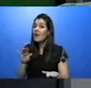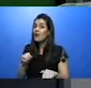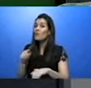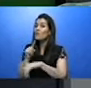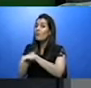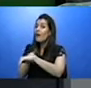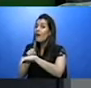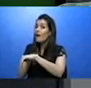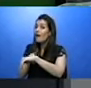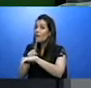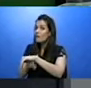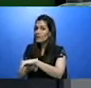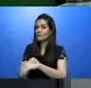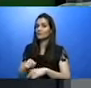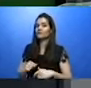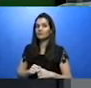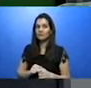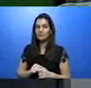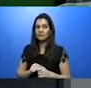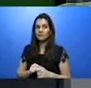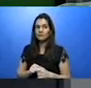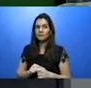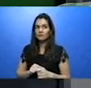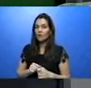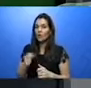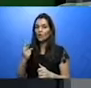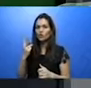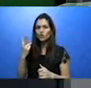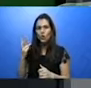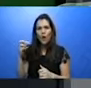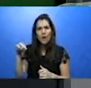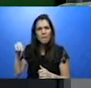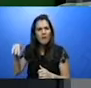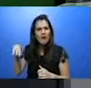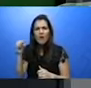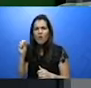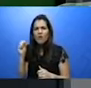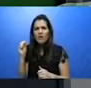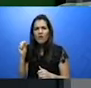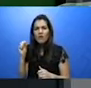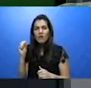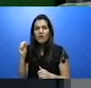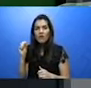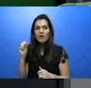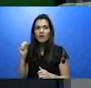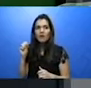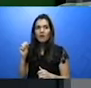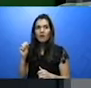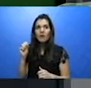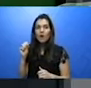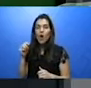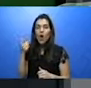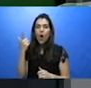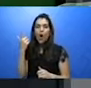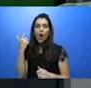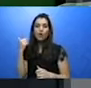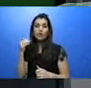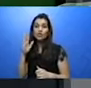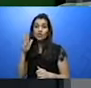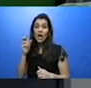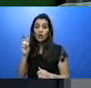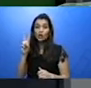aqui nessa coluna. 2 metros. 2 metros. Eu posso falar, nossa, foi ontem, já se passaram